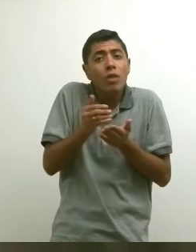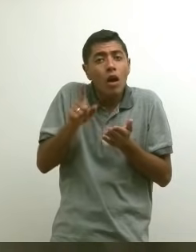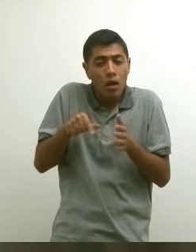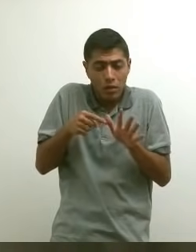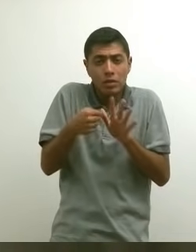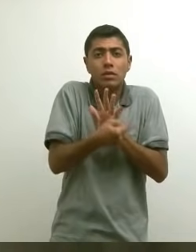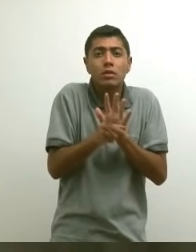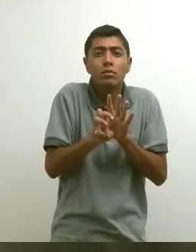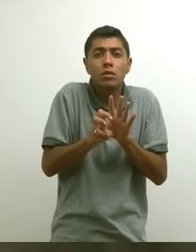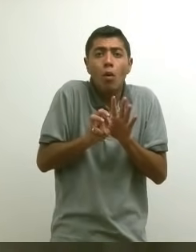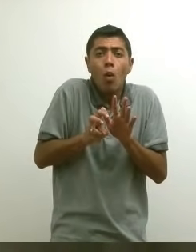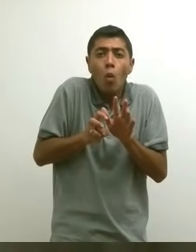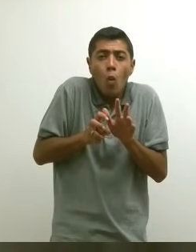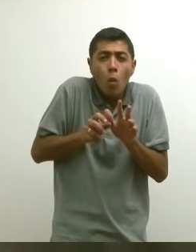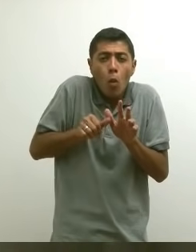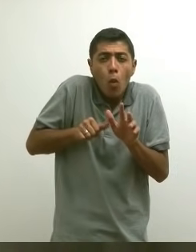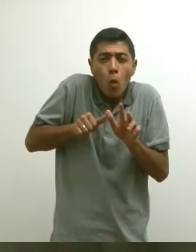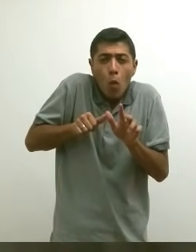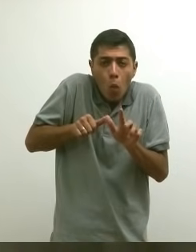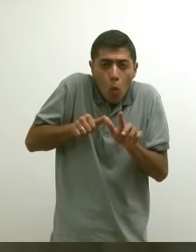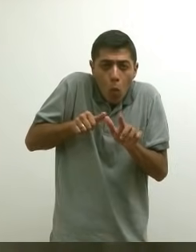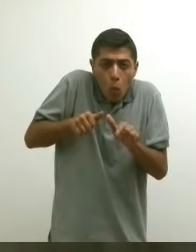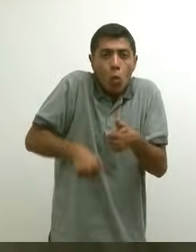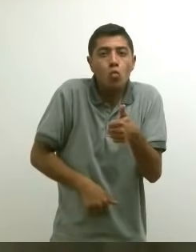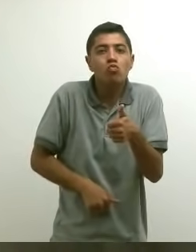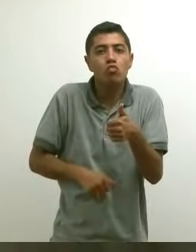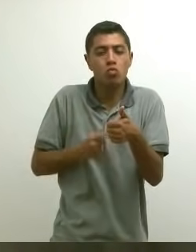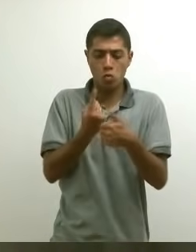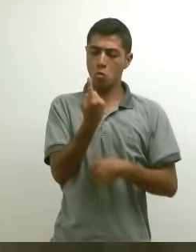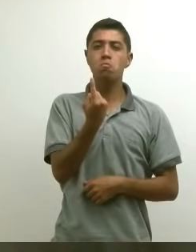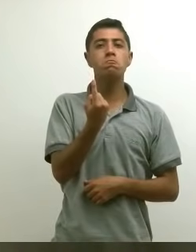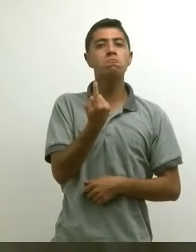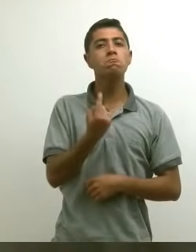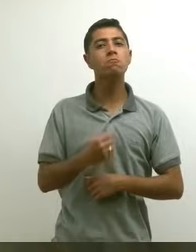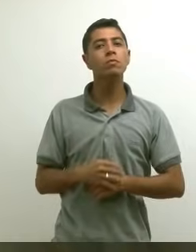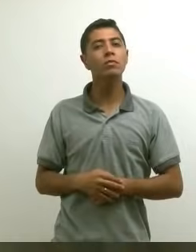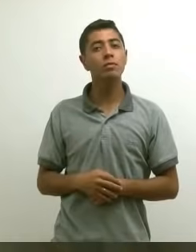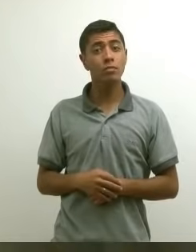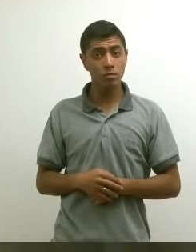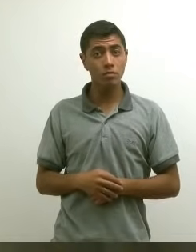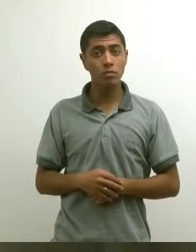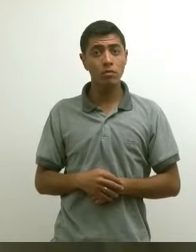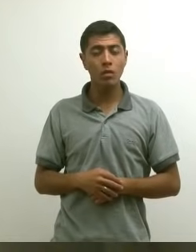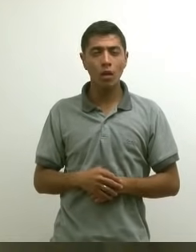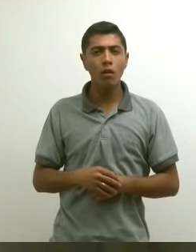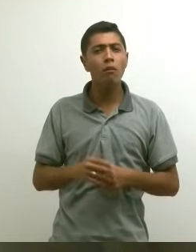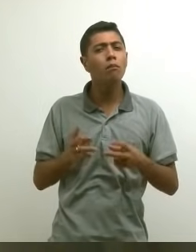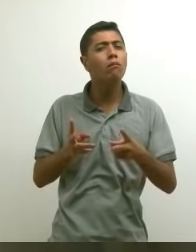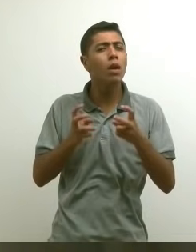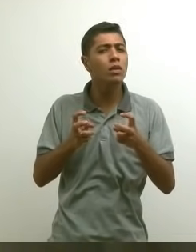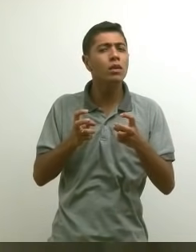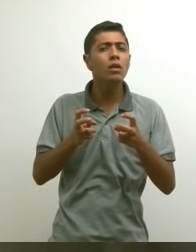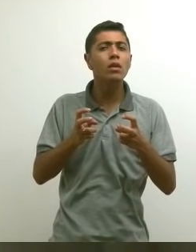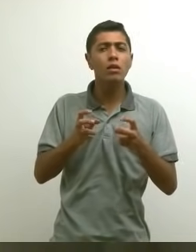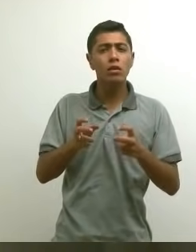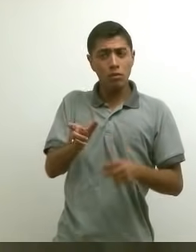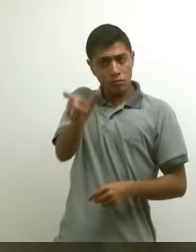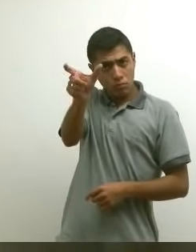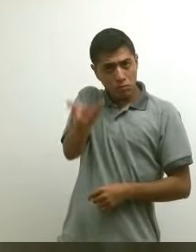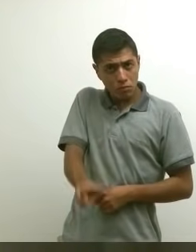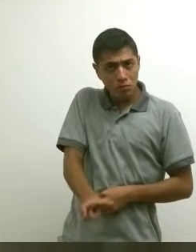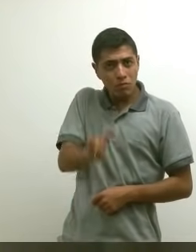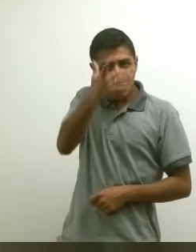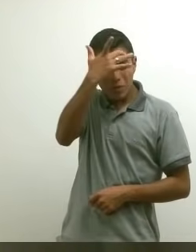é a primeira é observação que a gente tem que ter um ser humano significa uma forma muito